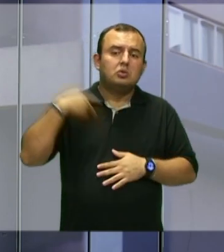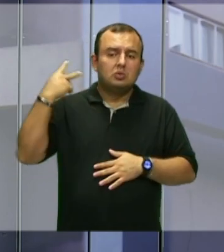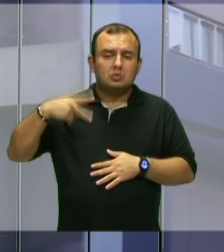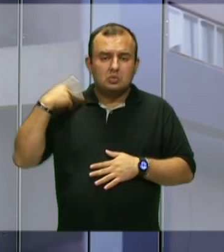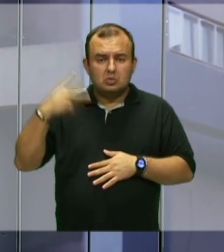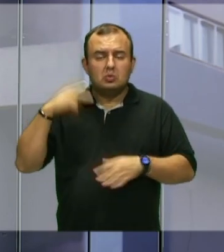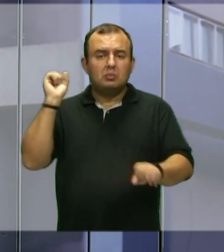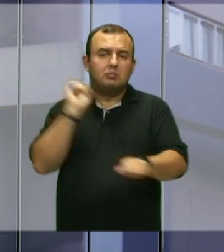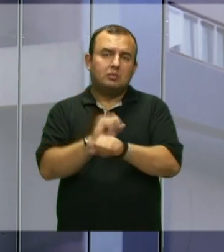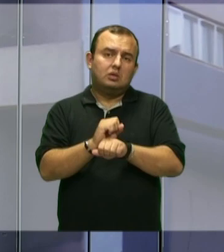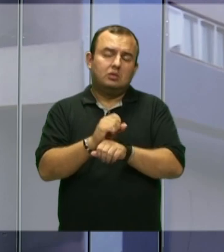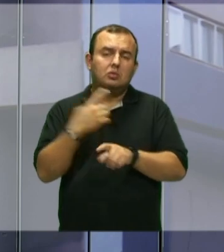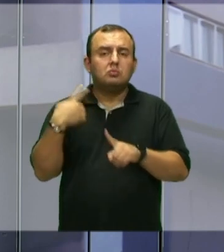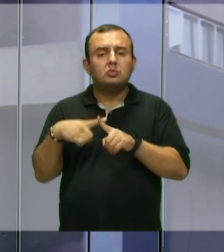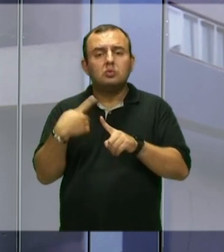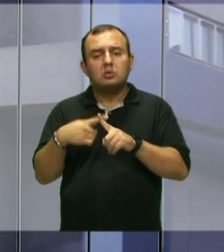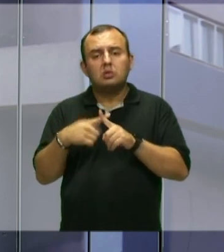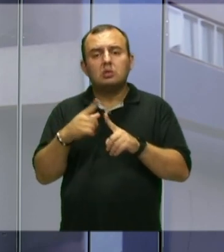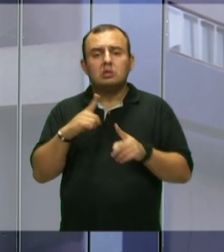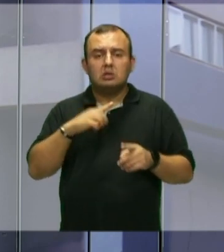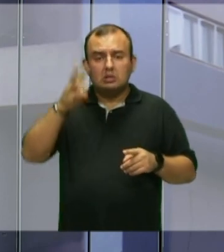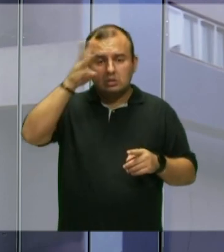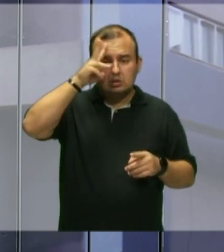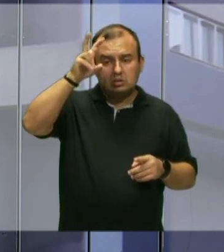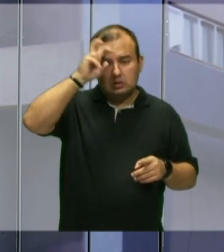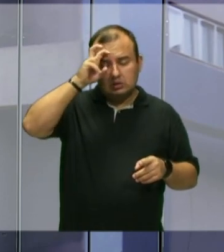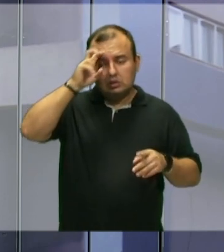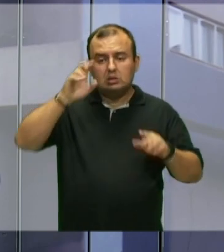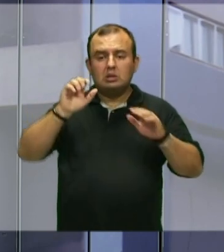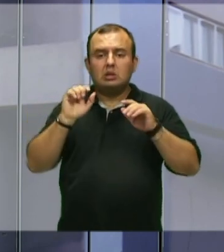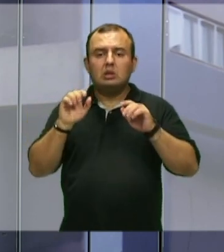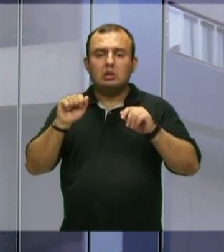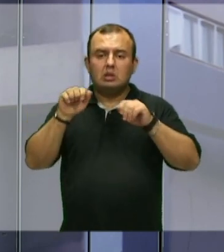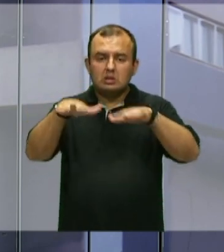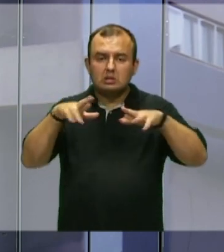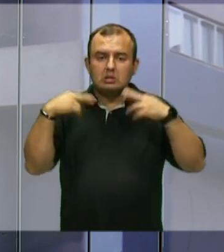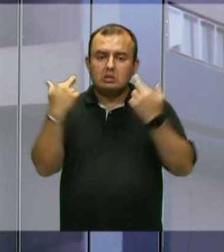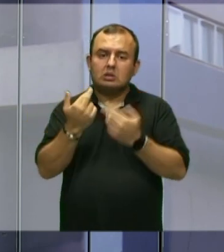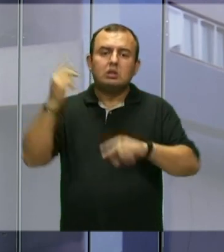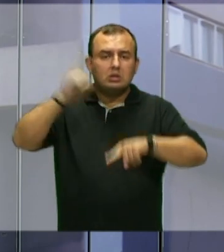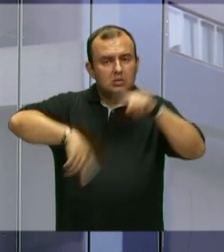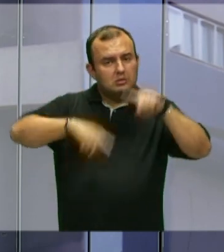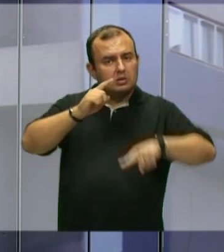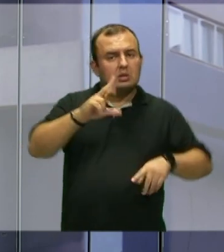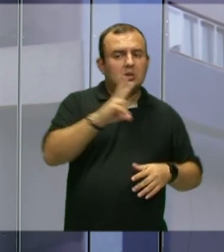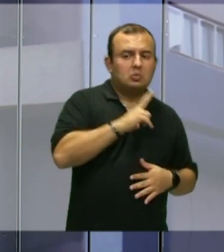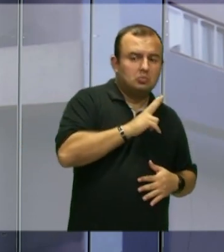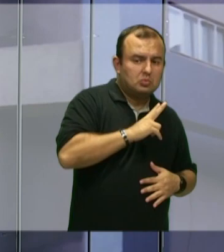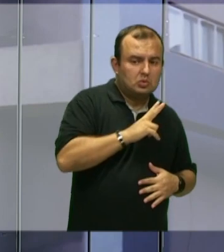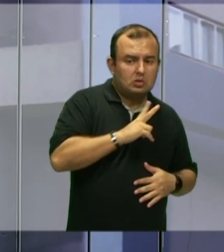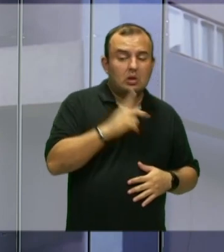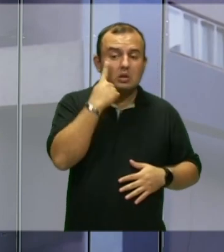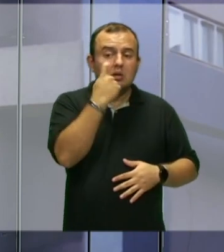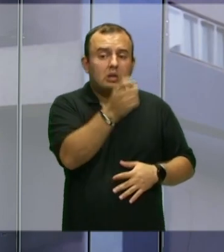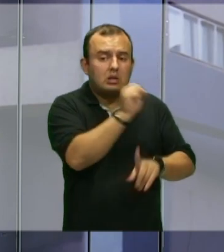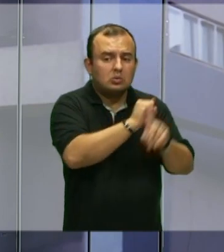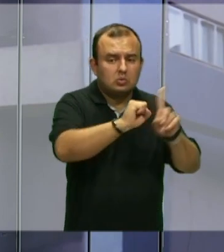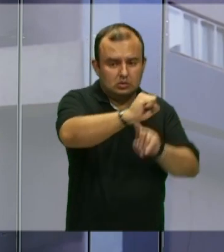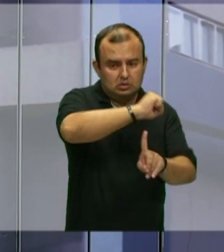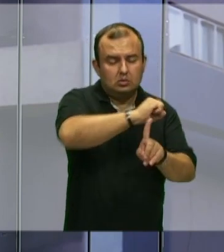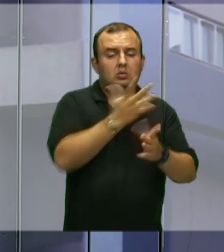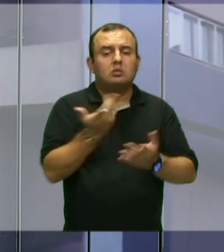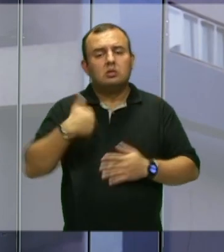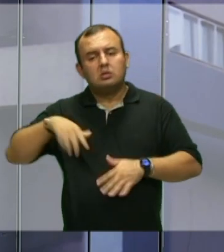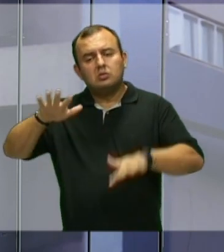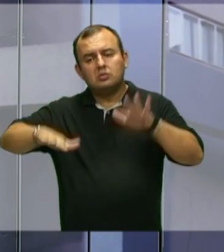até porque você tinha terça e quinta-feira as sessões e você tem a sua matéria que ela é particular, que é de interesse social. E muitas vezes a